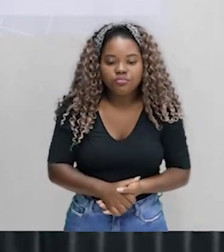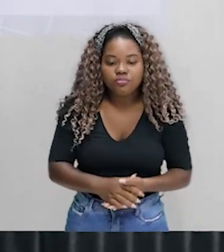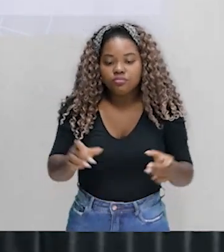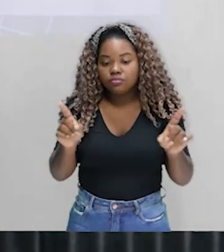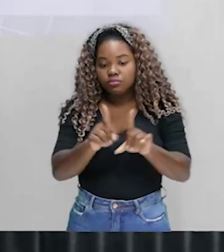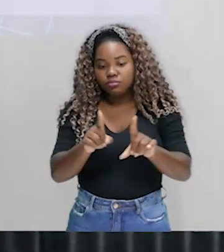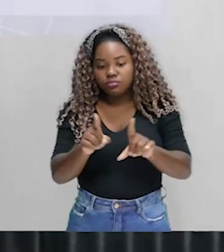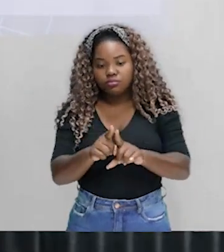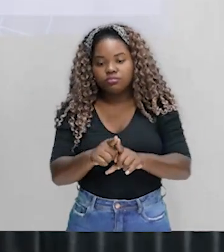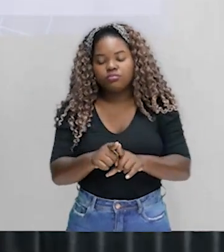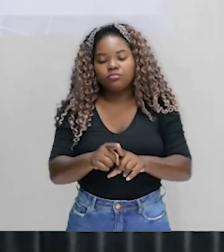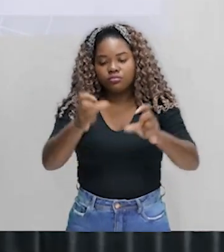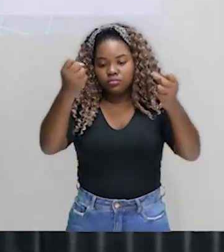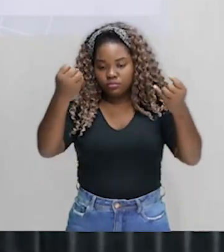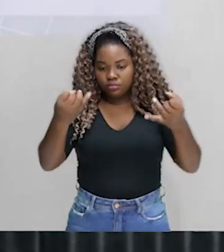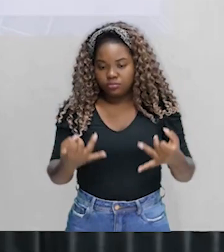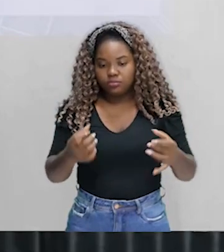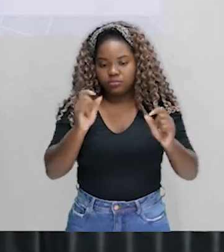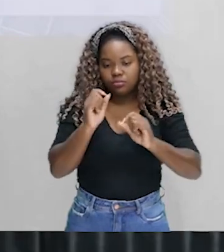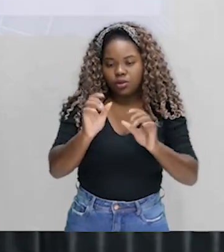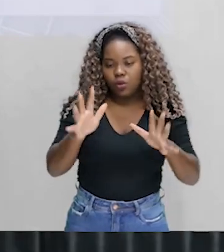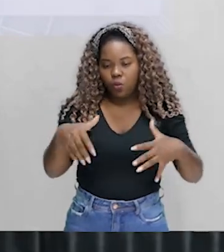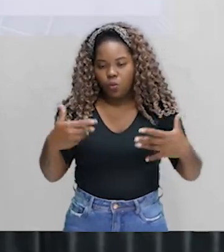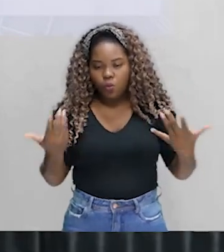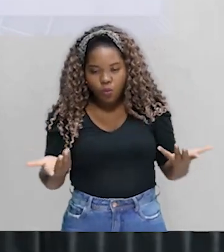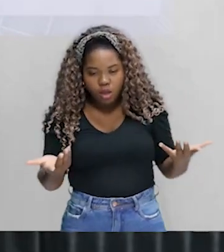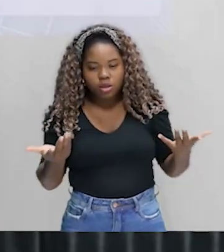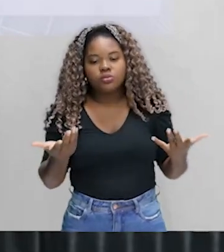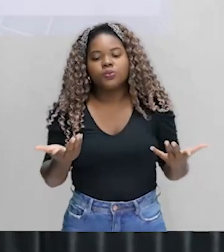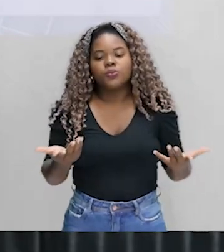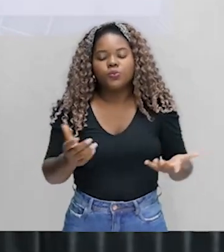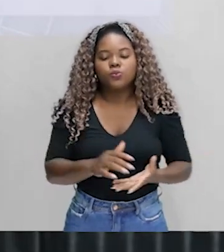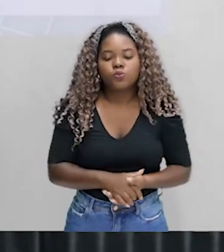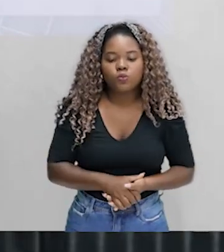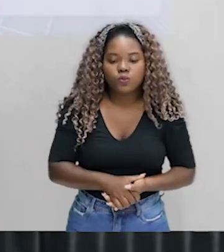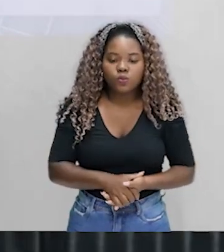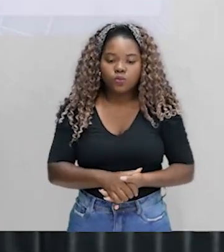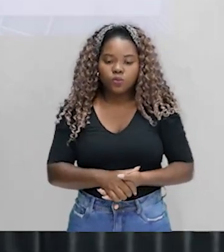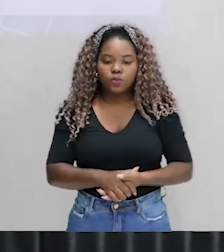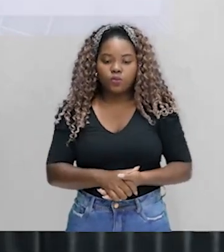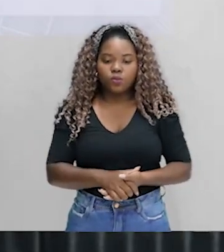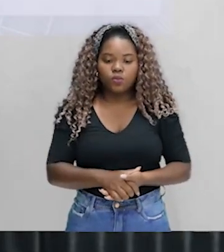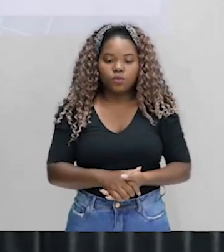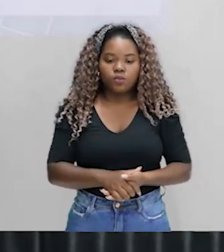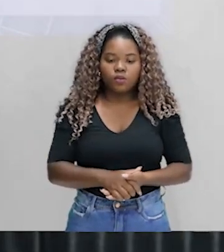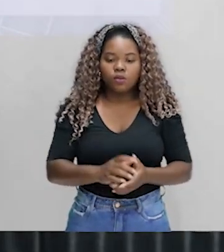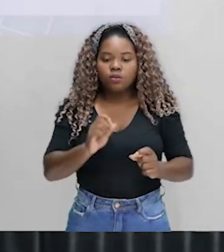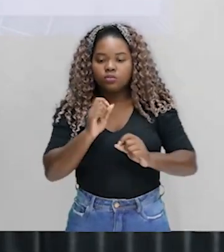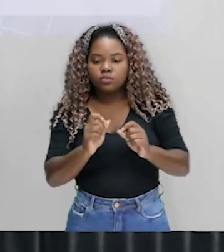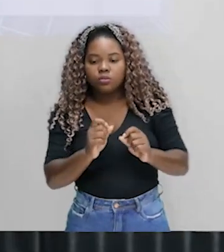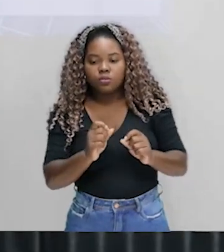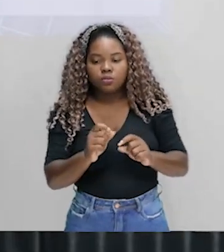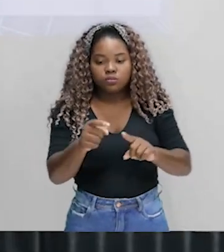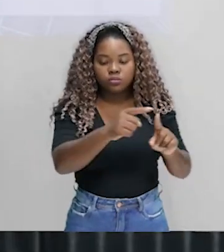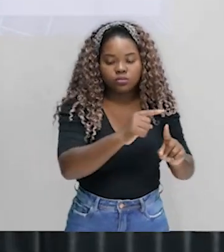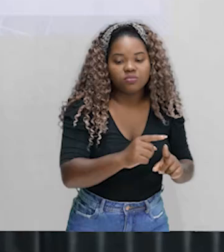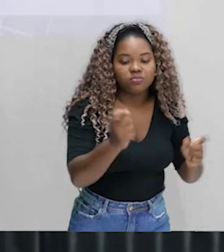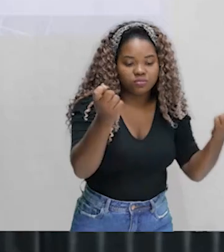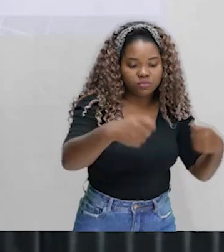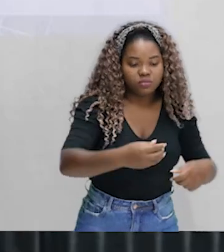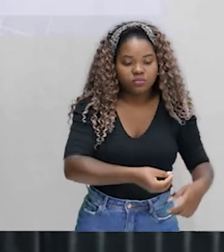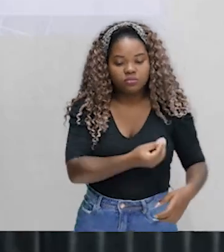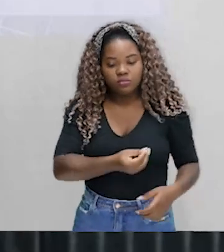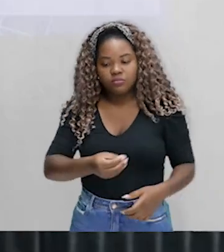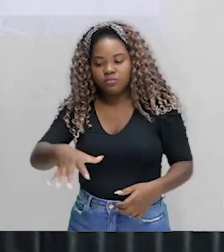e a gente vai explicar para vocês quais são as condições que permitem a vida na Terra, porque o nosso